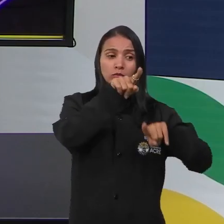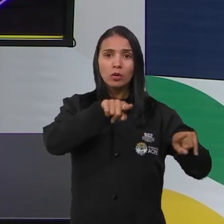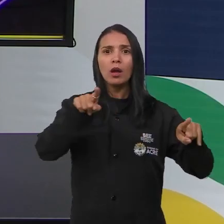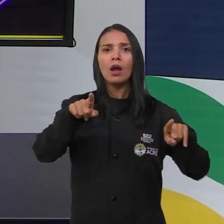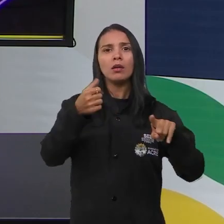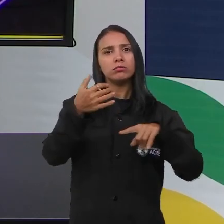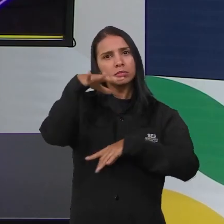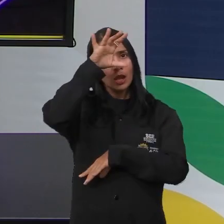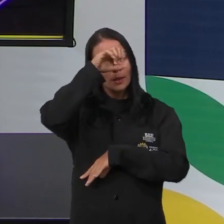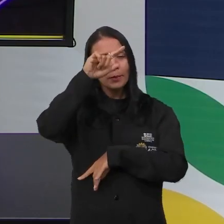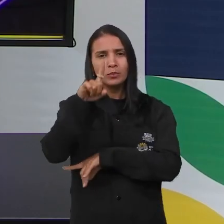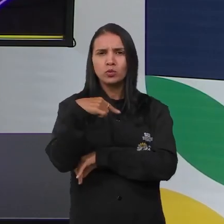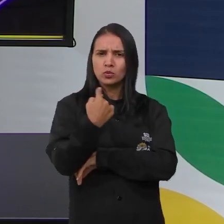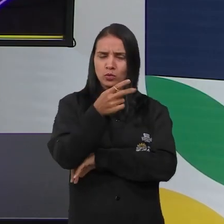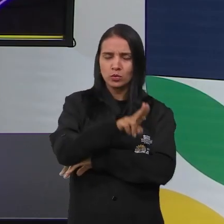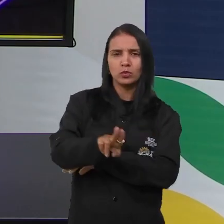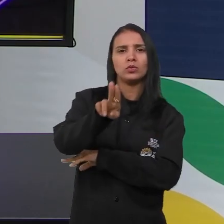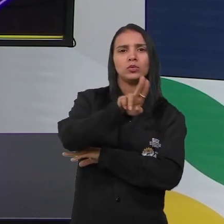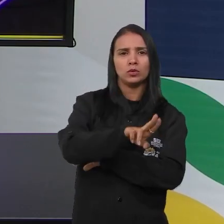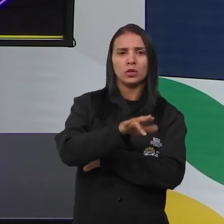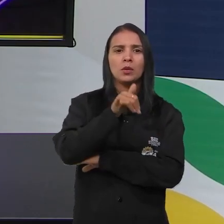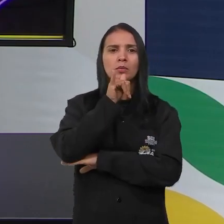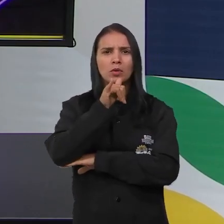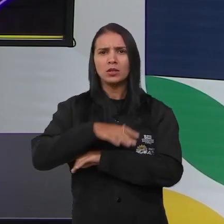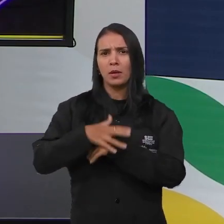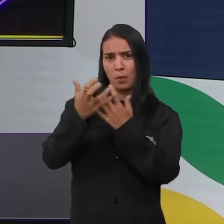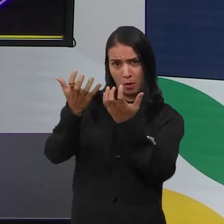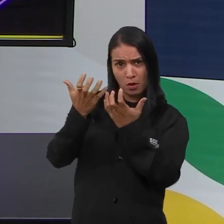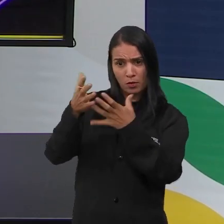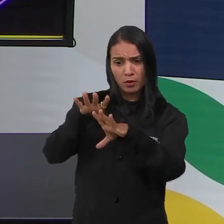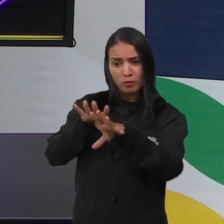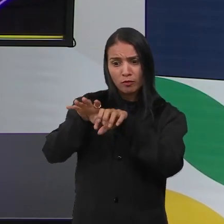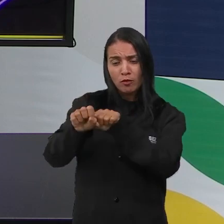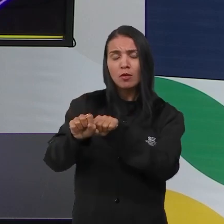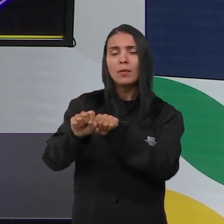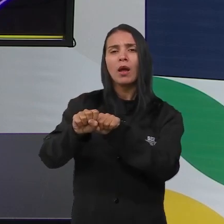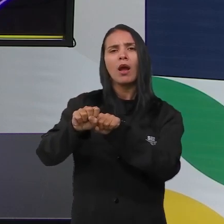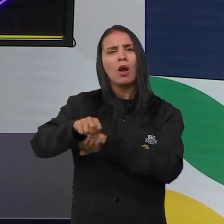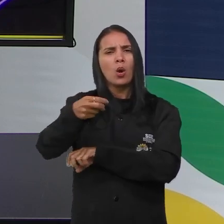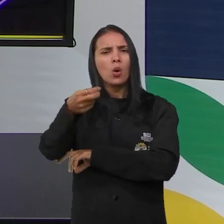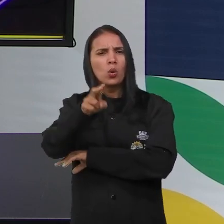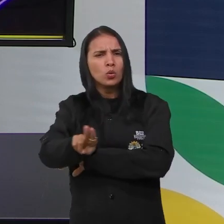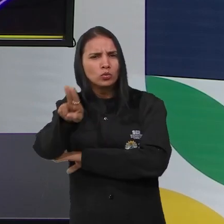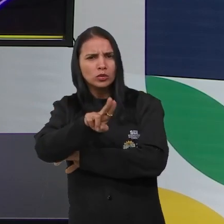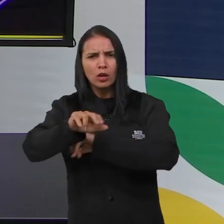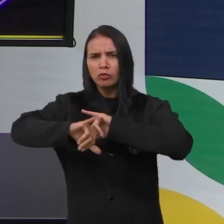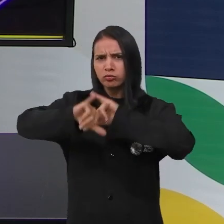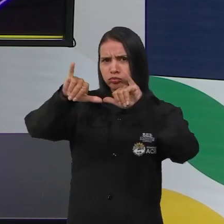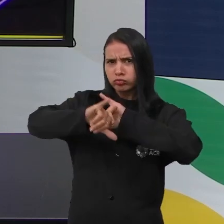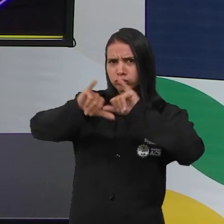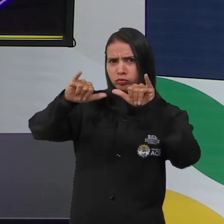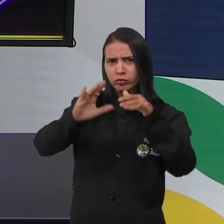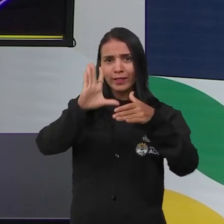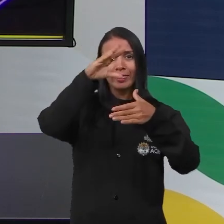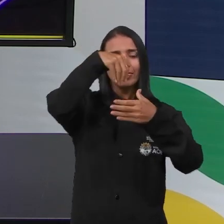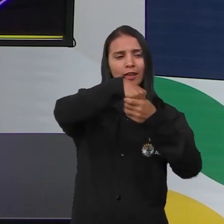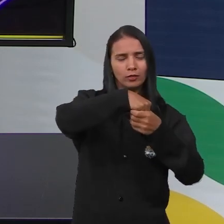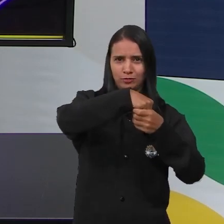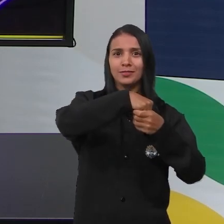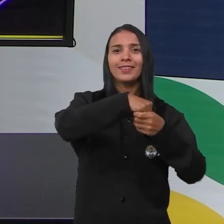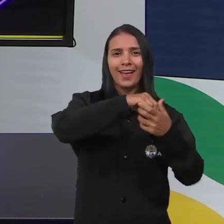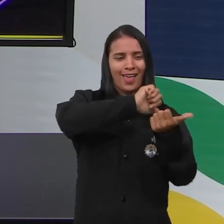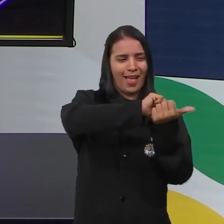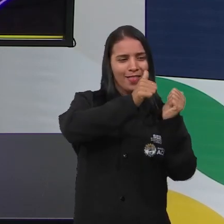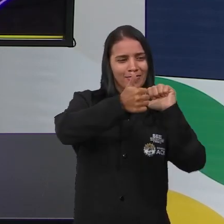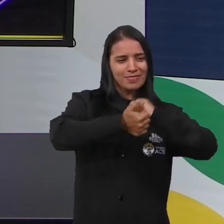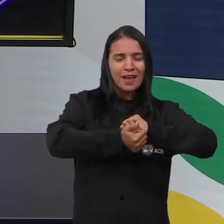de aprendizagem. É uma forma de, eu quero informar algo, quero utilizar uma notícia, utilizar um conteúdo, só que de uma